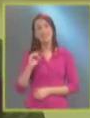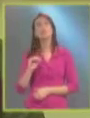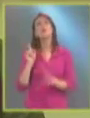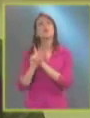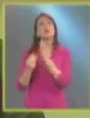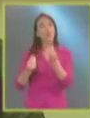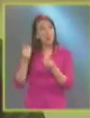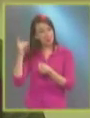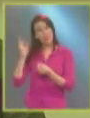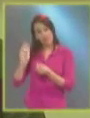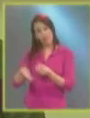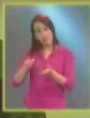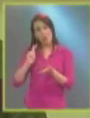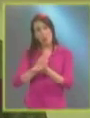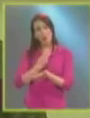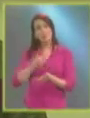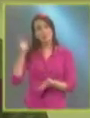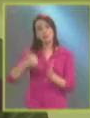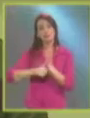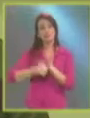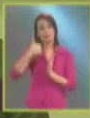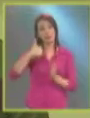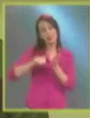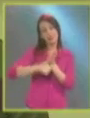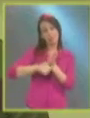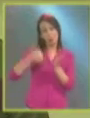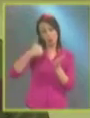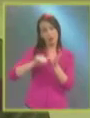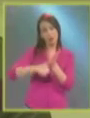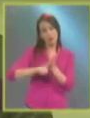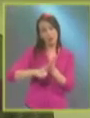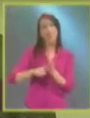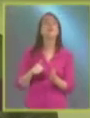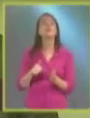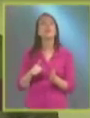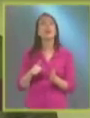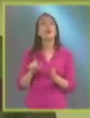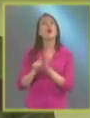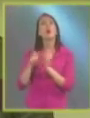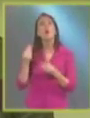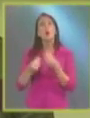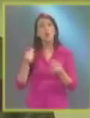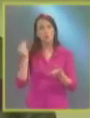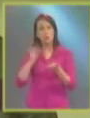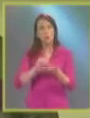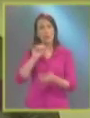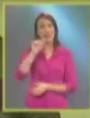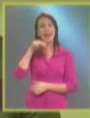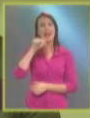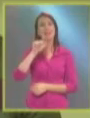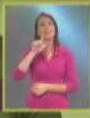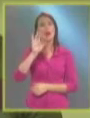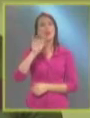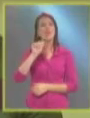aconteceu comigo, eu assinava com o dedo, né? Aí eu falei assim, como é que é? Instrução, eu falei assim, analfabeto. Não, eu não sou